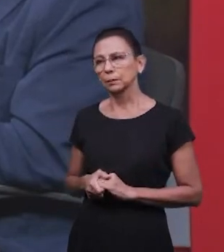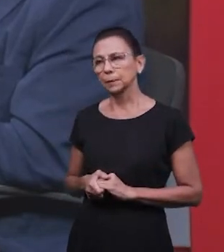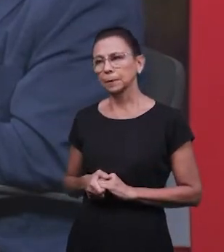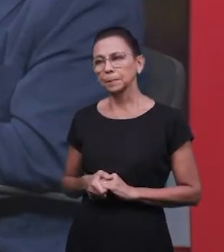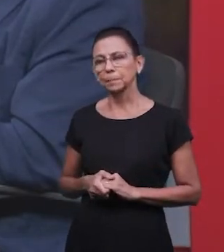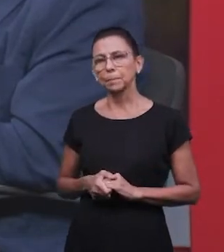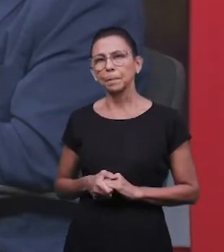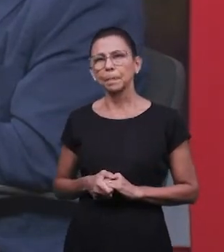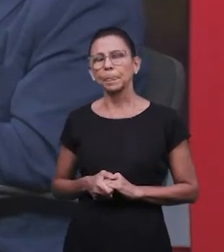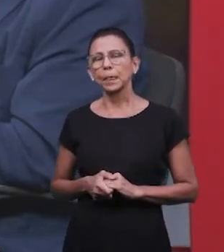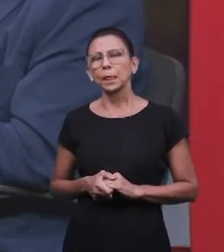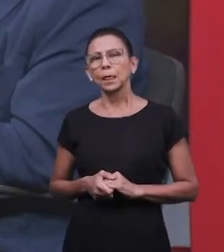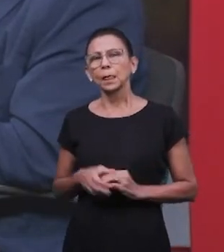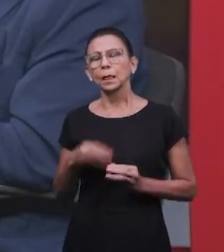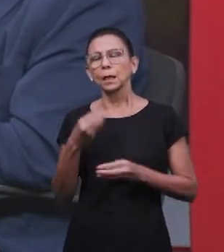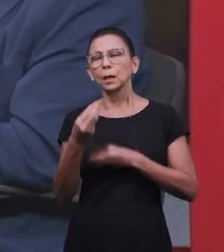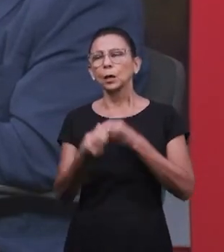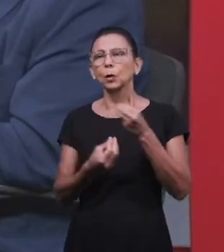nos assistindo